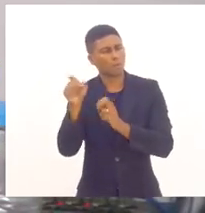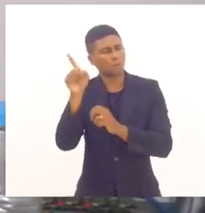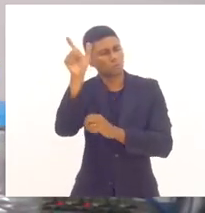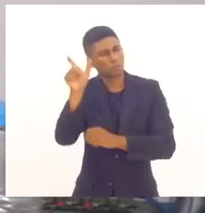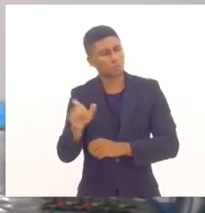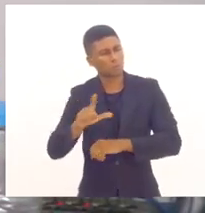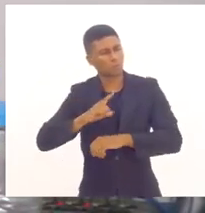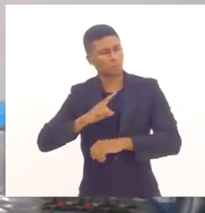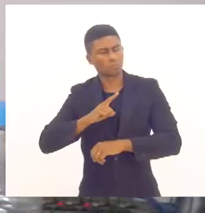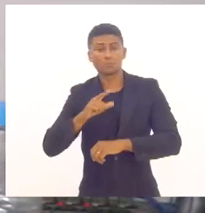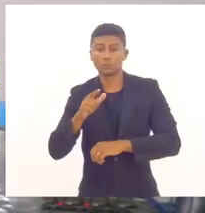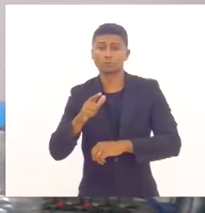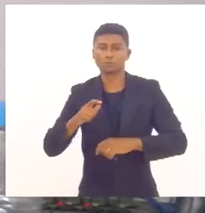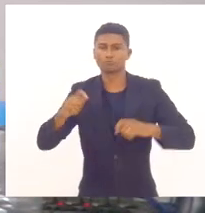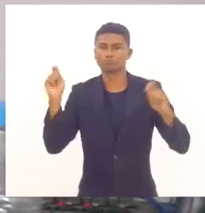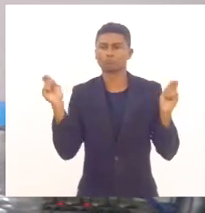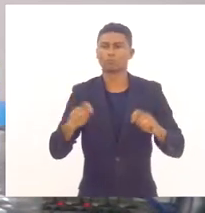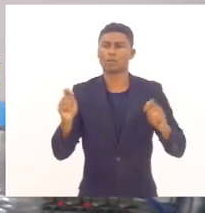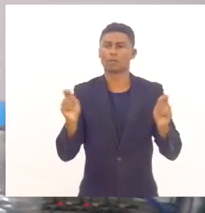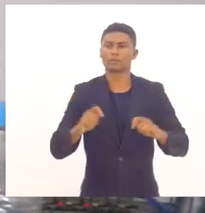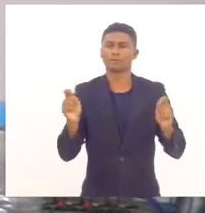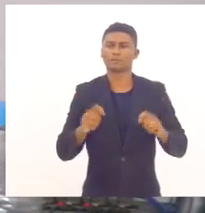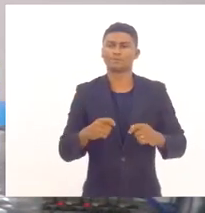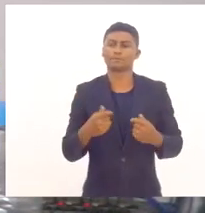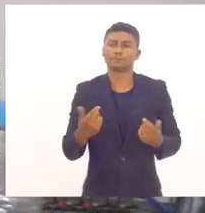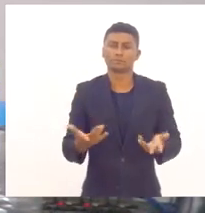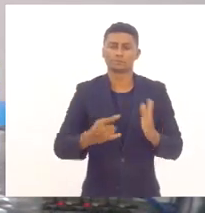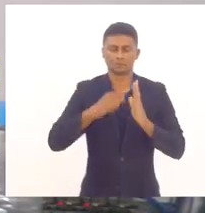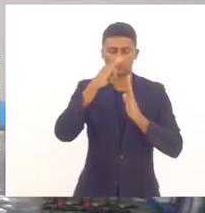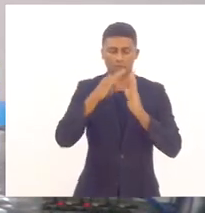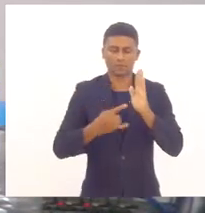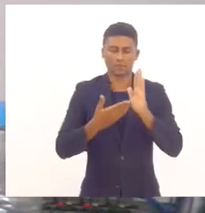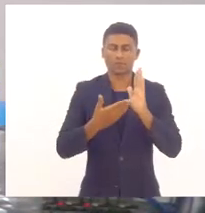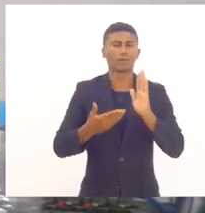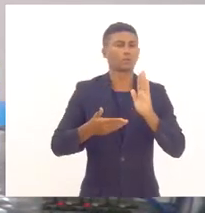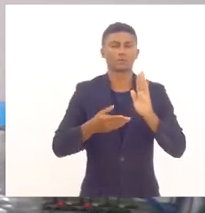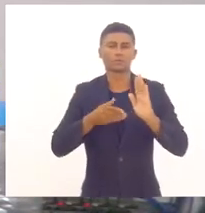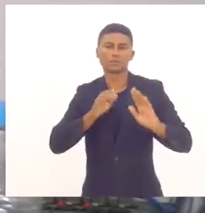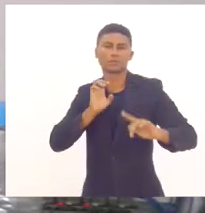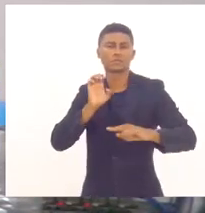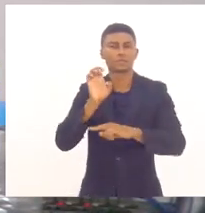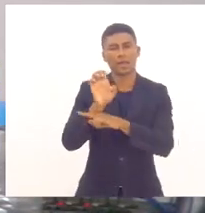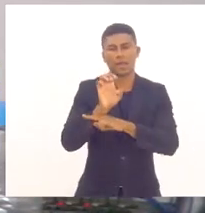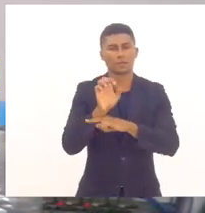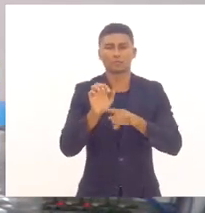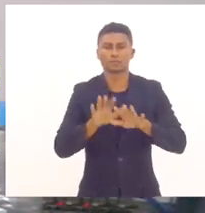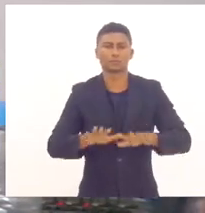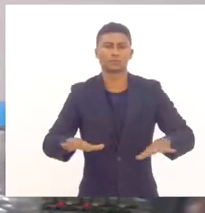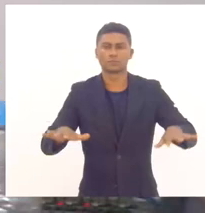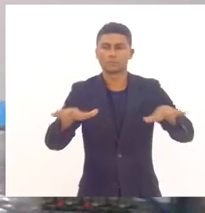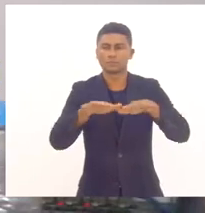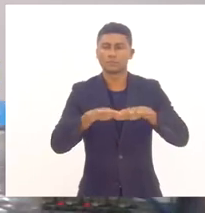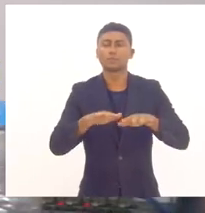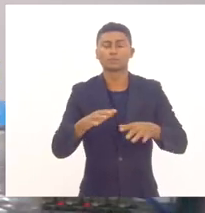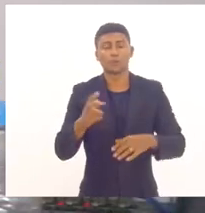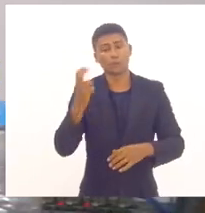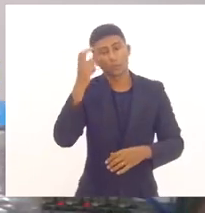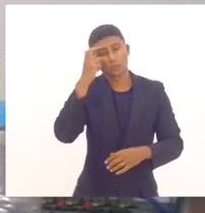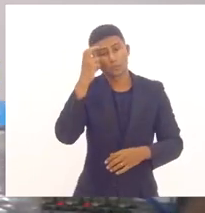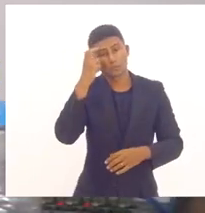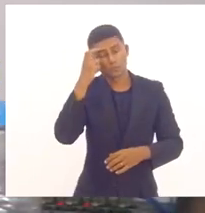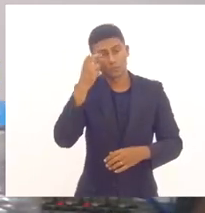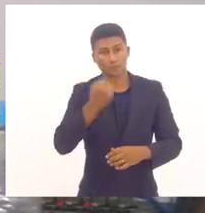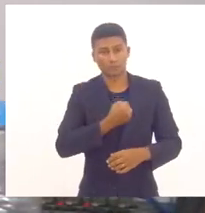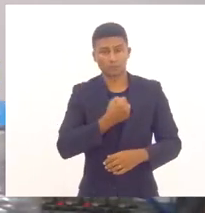tem potencialidades incríveis, né? E esse foi um edital que era para o Estado todo. Nós fizemos o Cultura nas Redes 1 e 2 para pessoas físicas